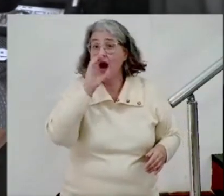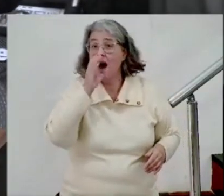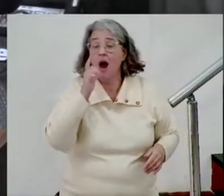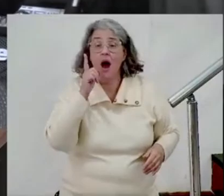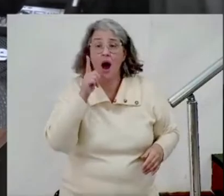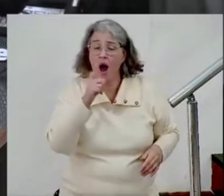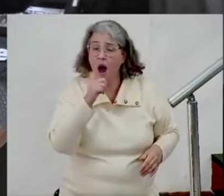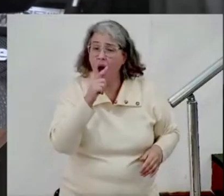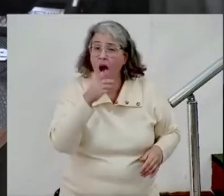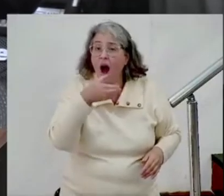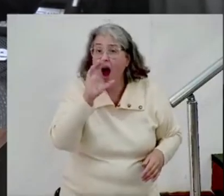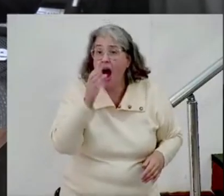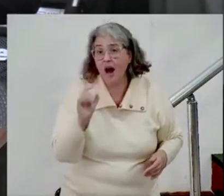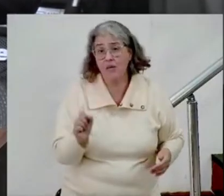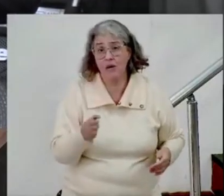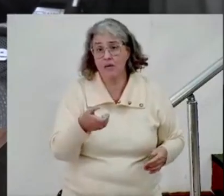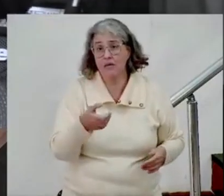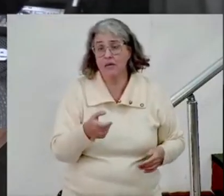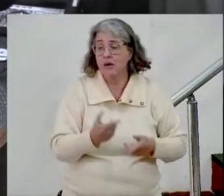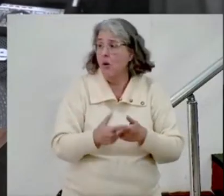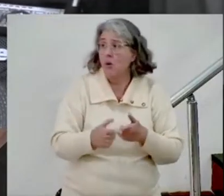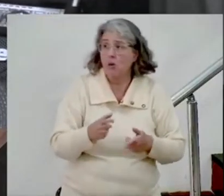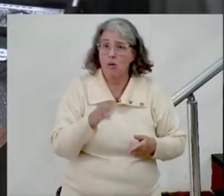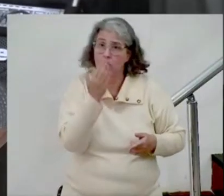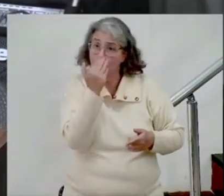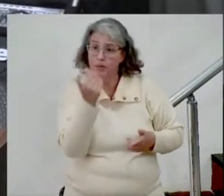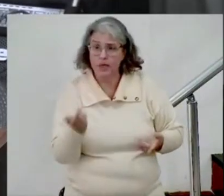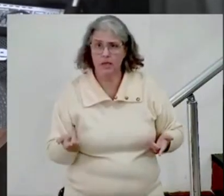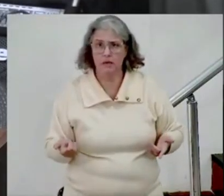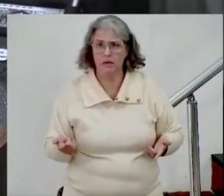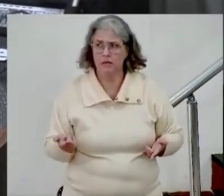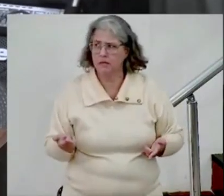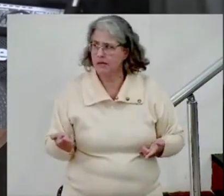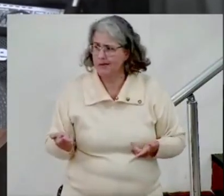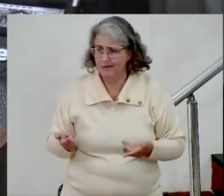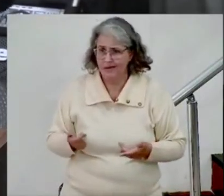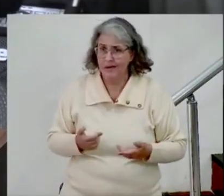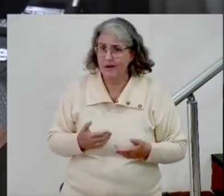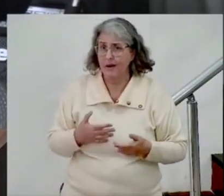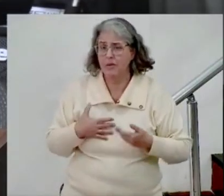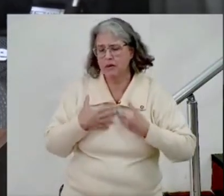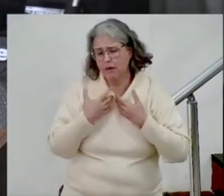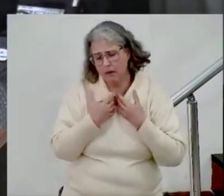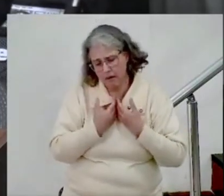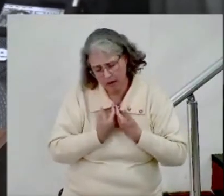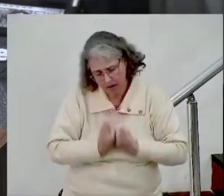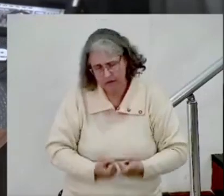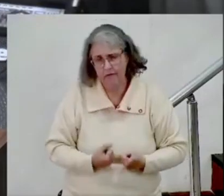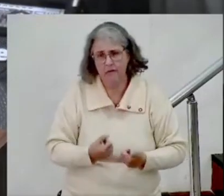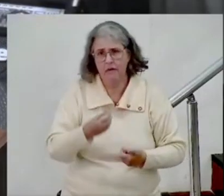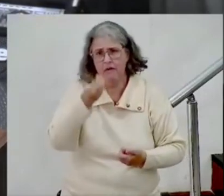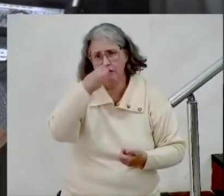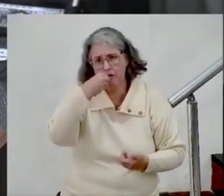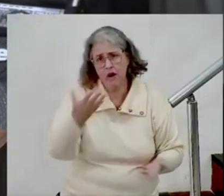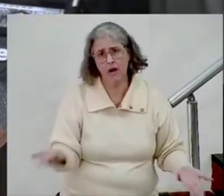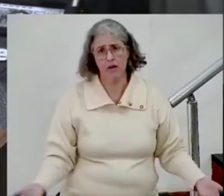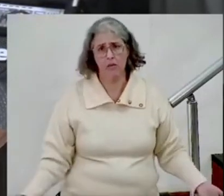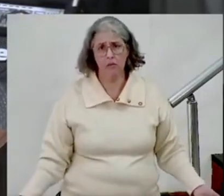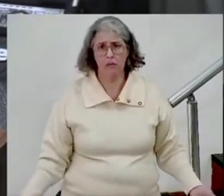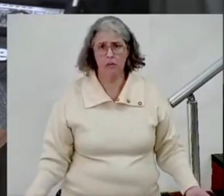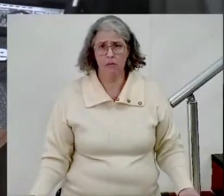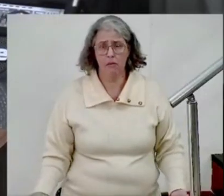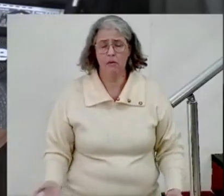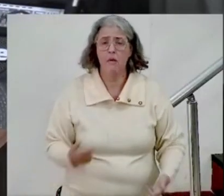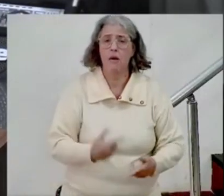para comer. E é por isso que no Salmo 91, que foi muito bem selecionado para a liturgia, você vê o Salmo